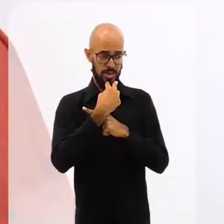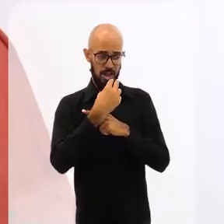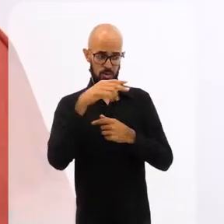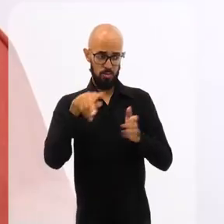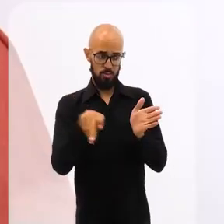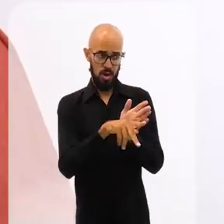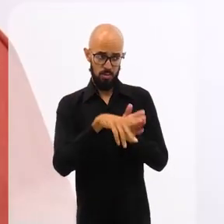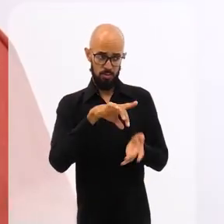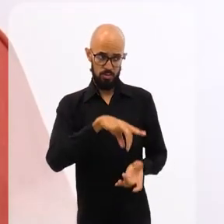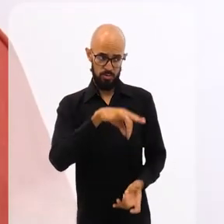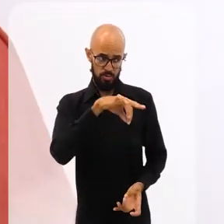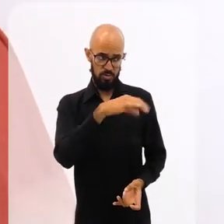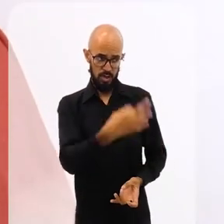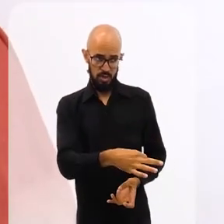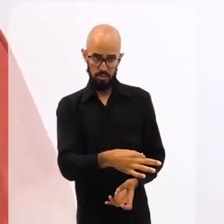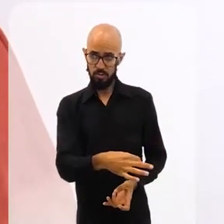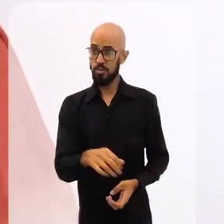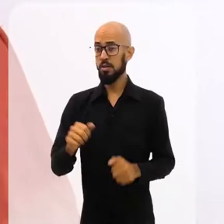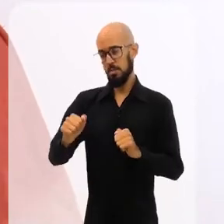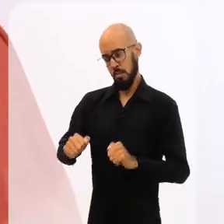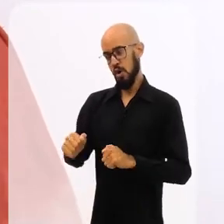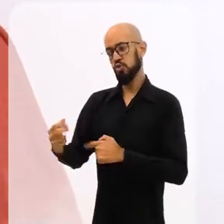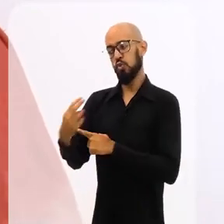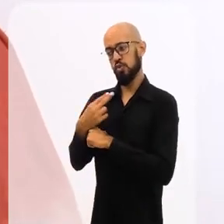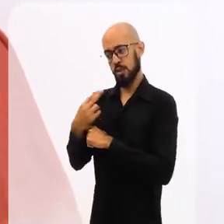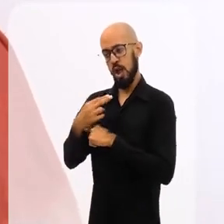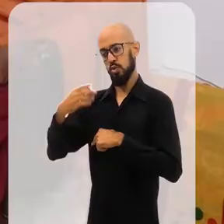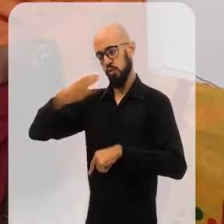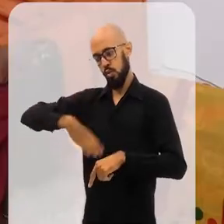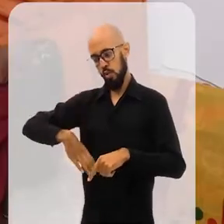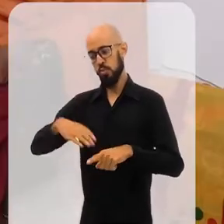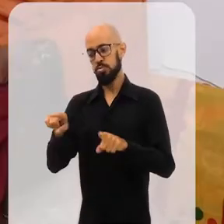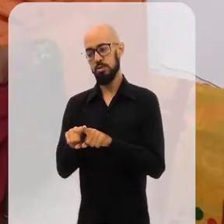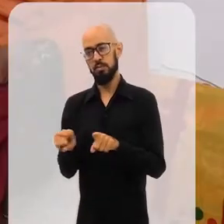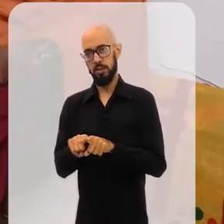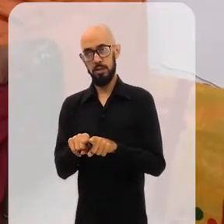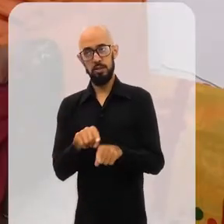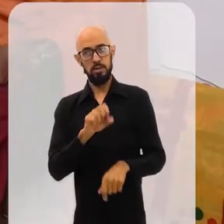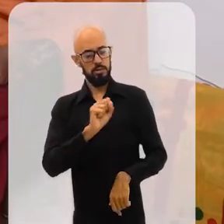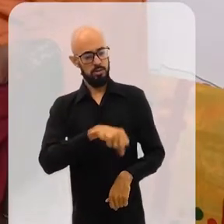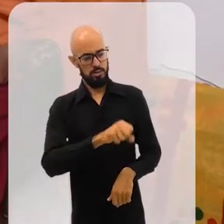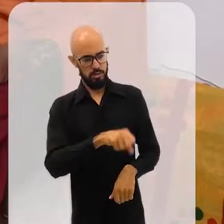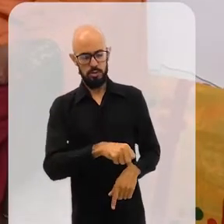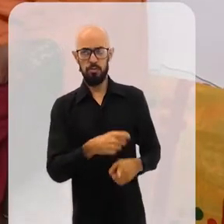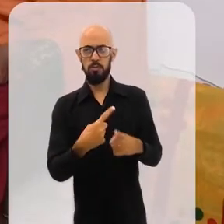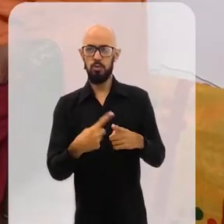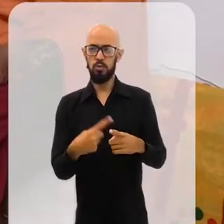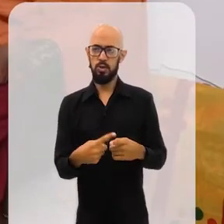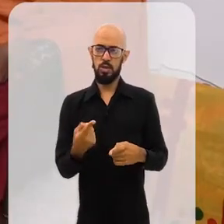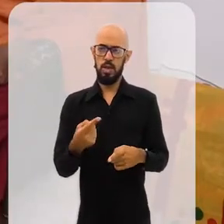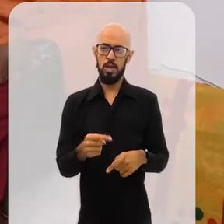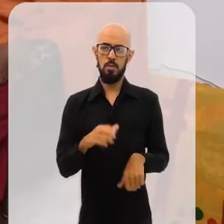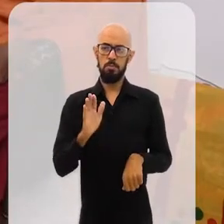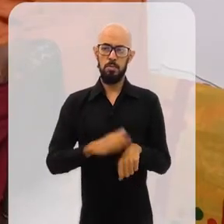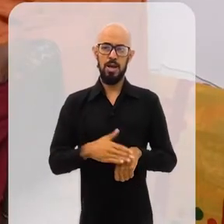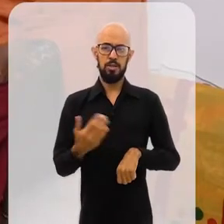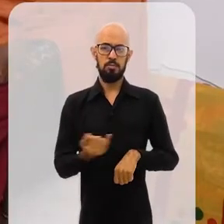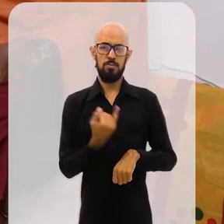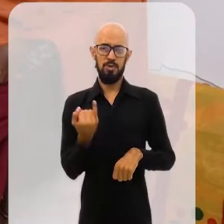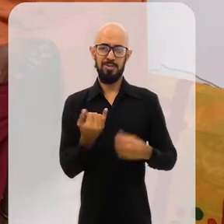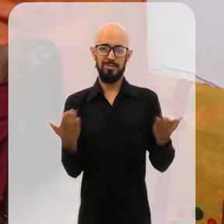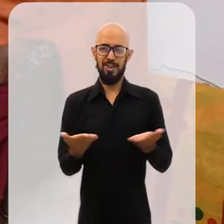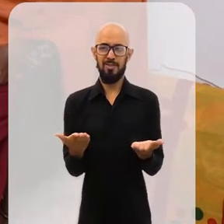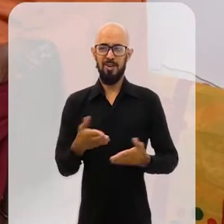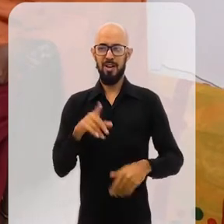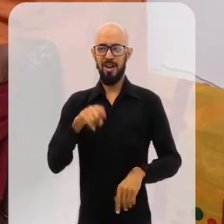espírito. É isso? Você pode cuidar também do veículo. E do corpo, que nesse momento habita. Por exemplo, o que é mais